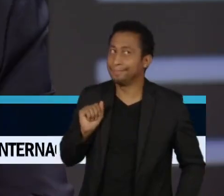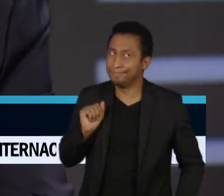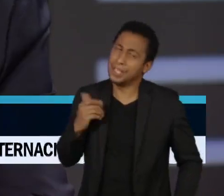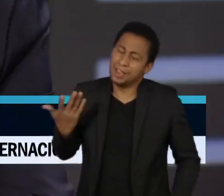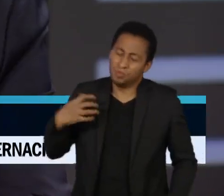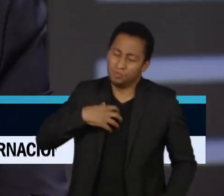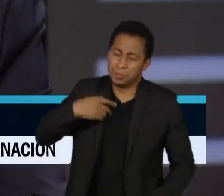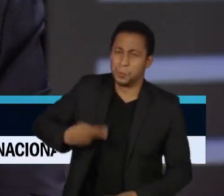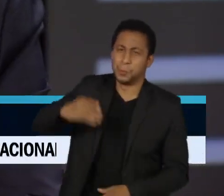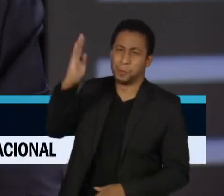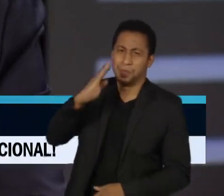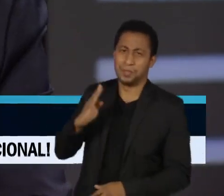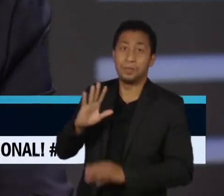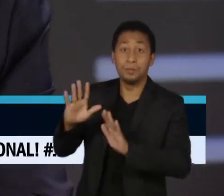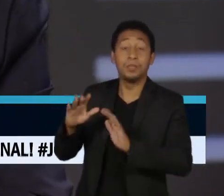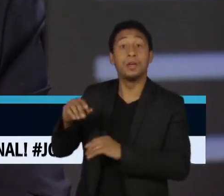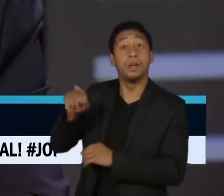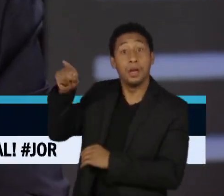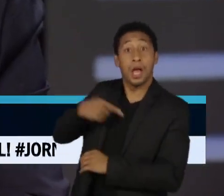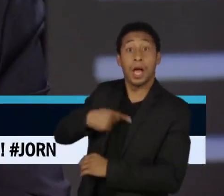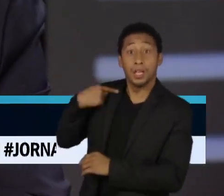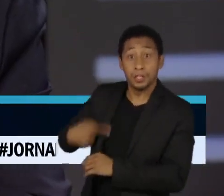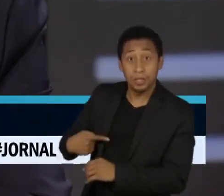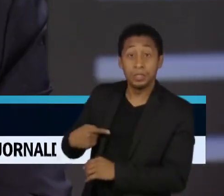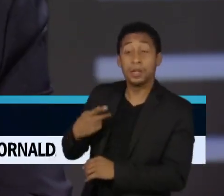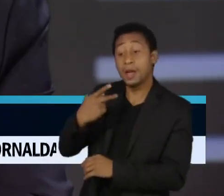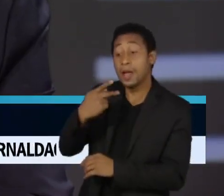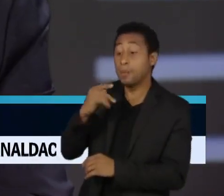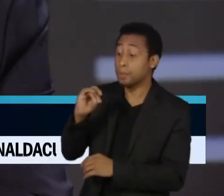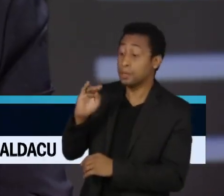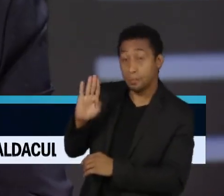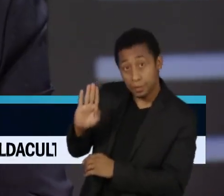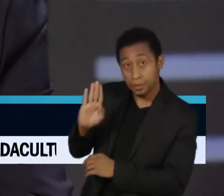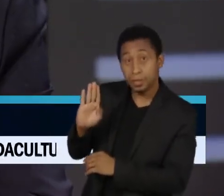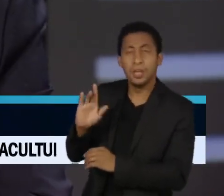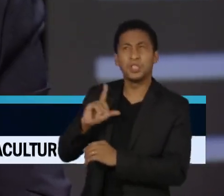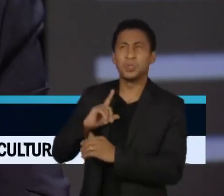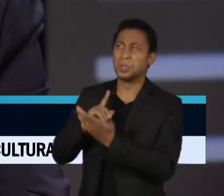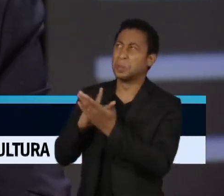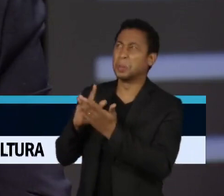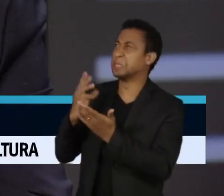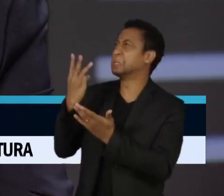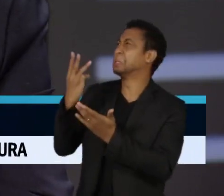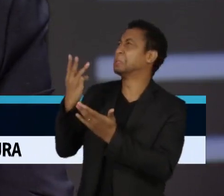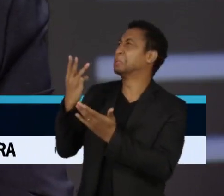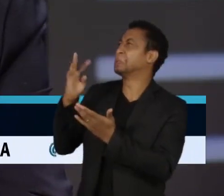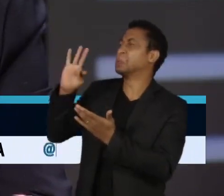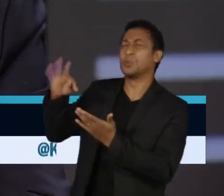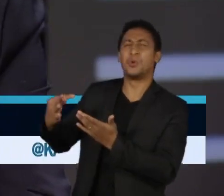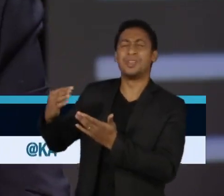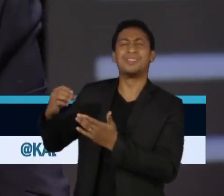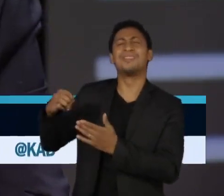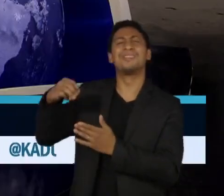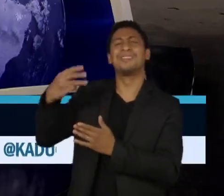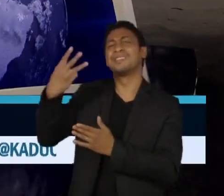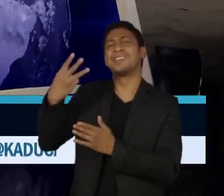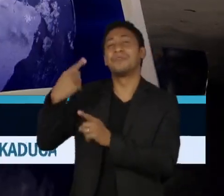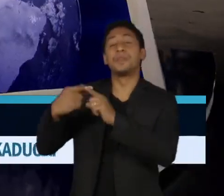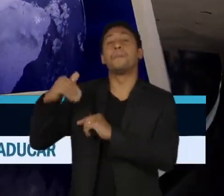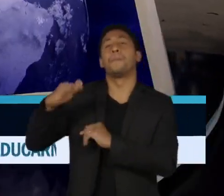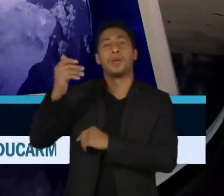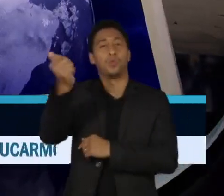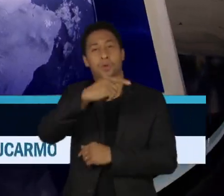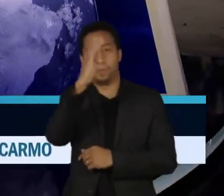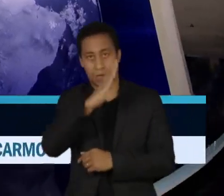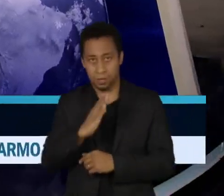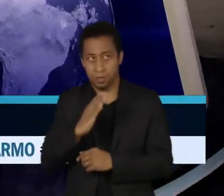brasileira. A China tinha um PIB de 4,9 trilhões, cerca de 3 vezes o do Brasil. E hoje, em 22, tem um